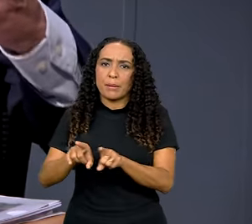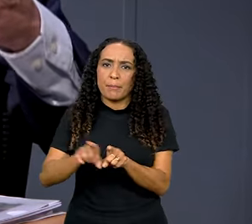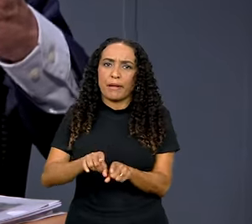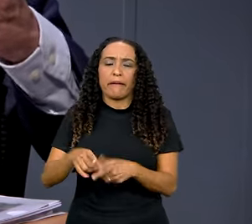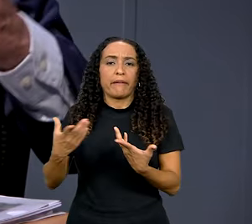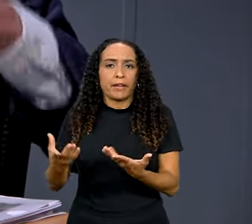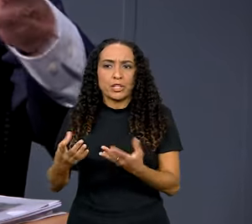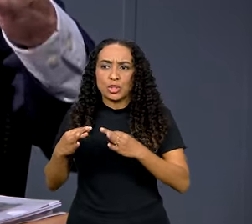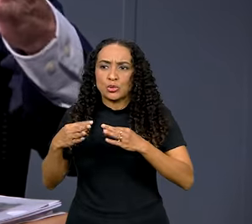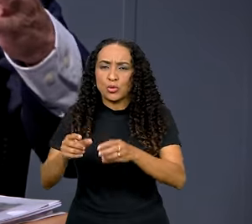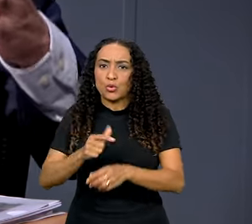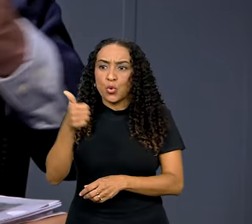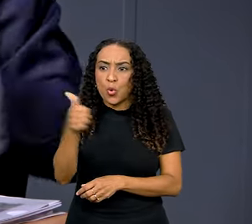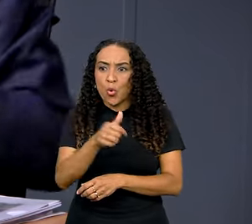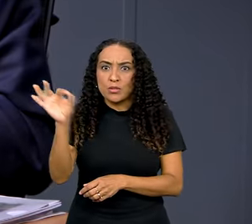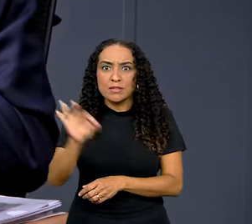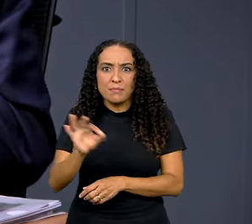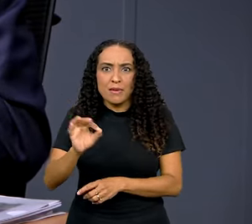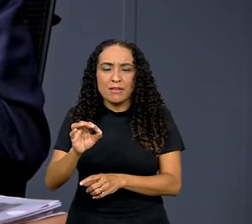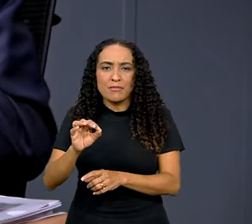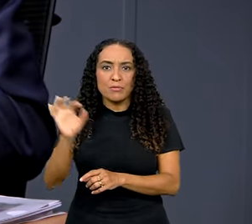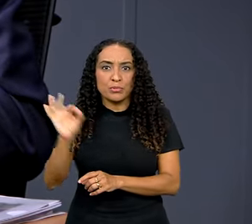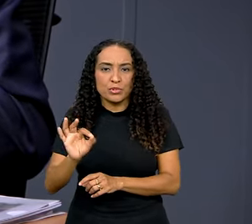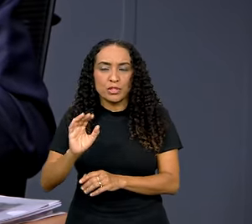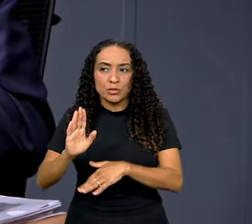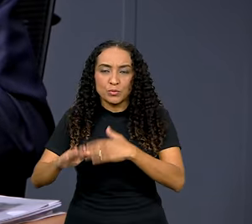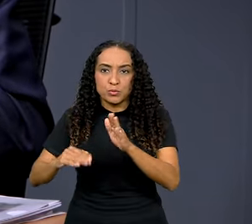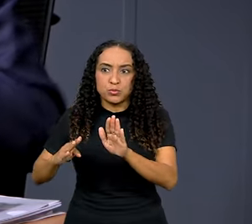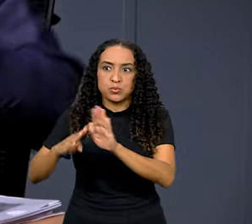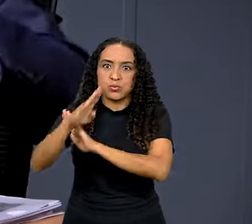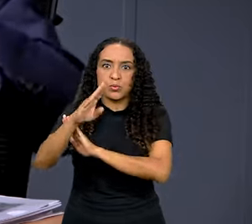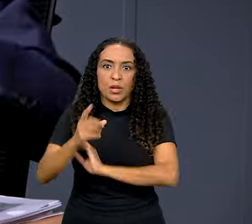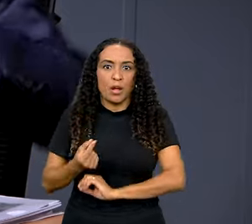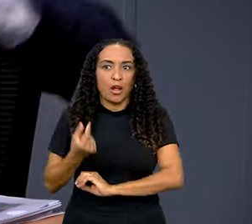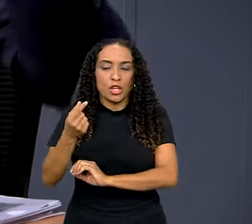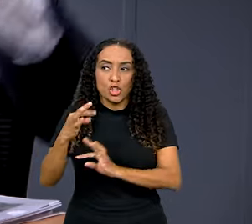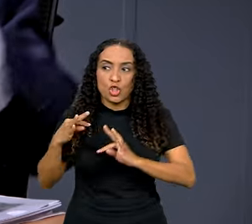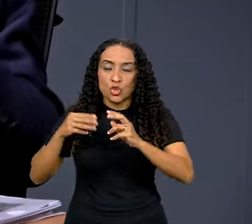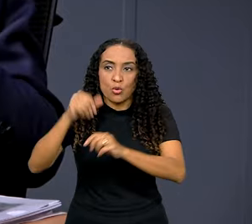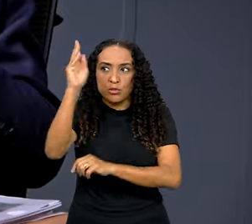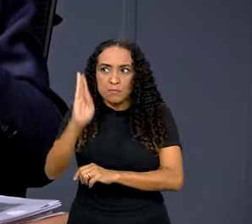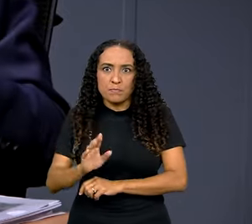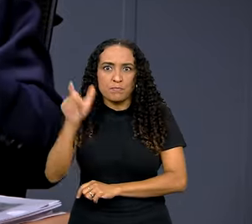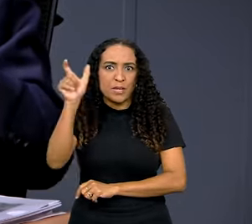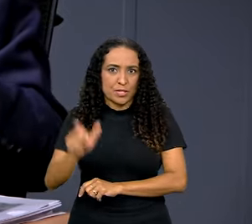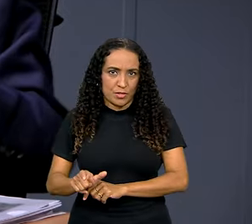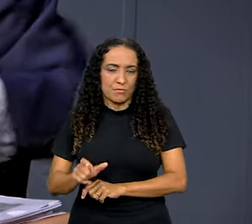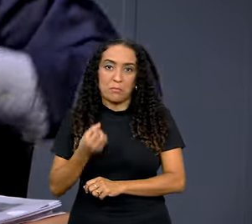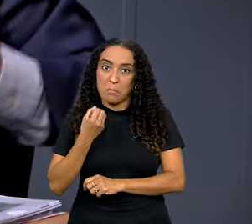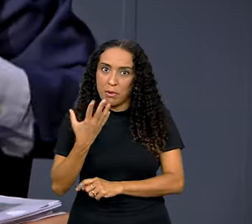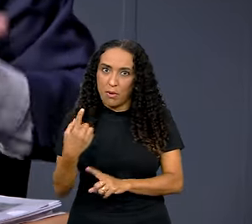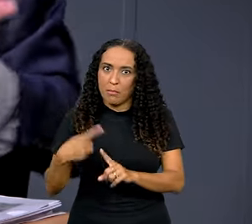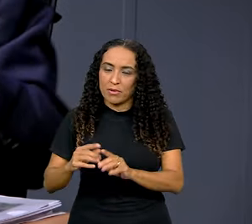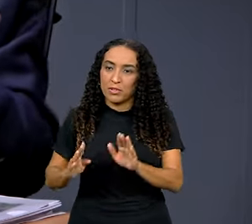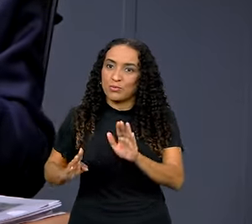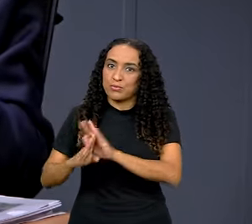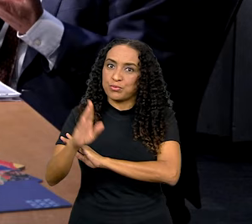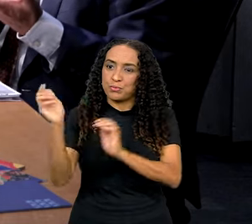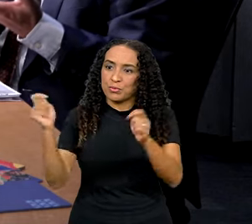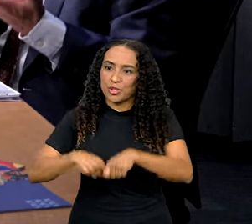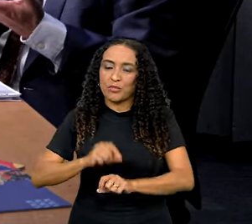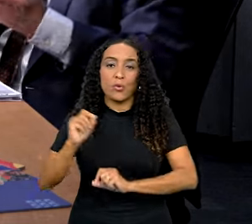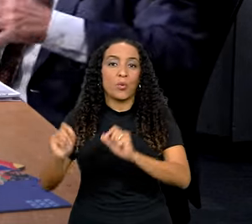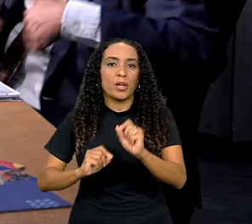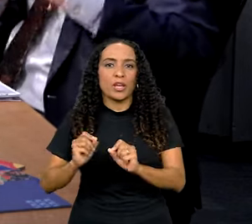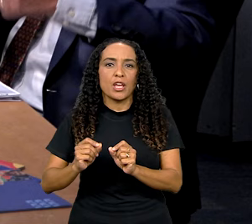aumento da renda 11,5 por foi o crescimento da renda de todos os brasileiros isso é bom porque aumenta a